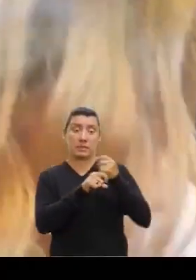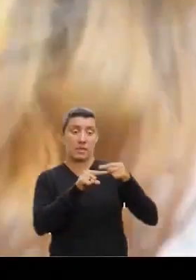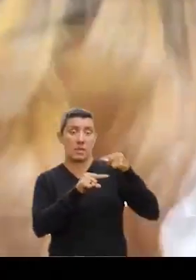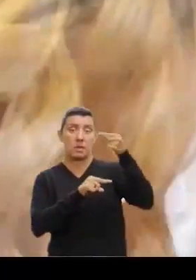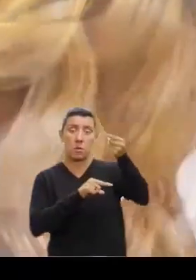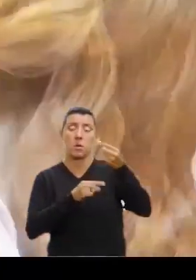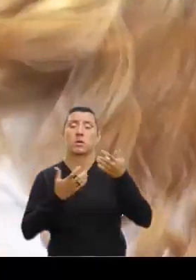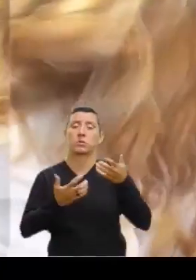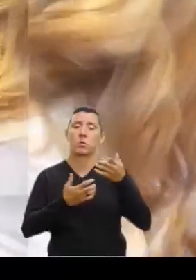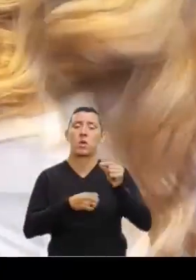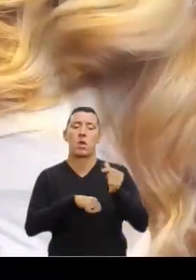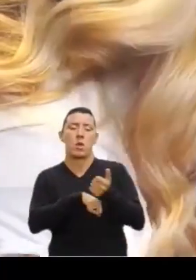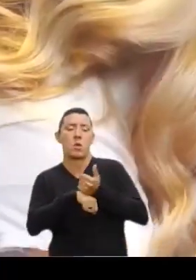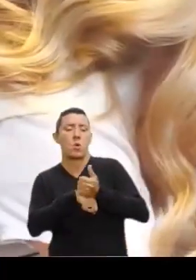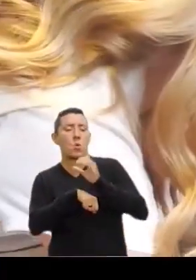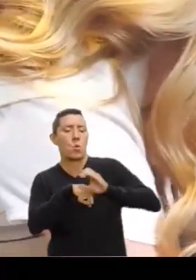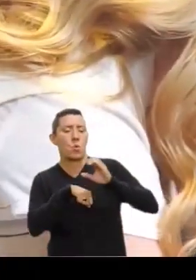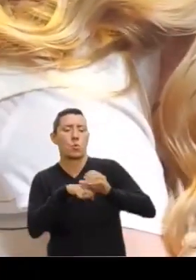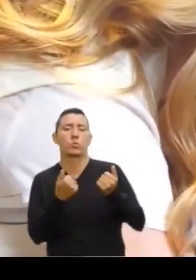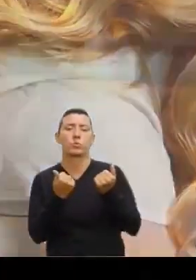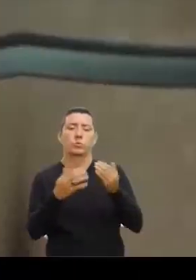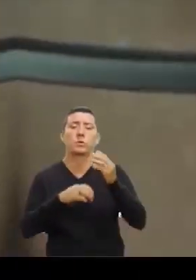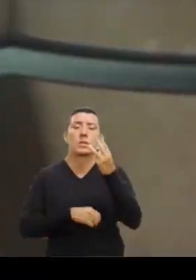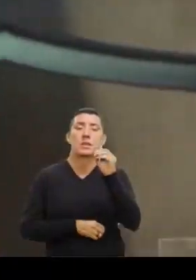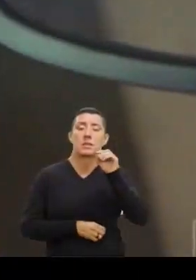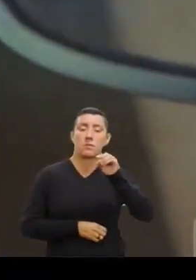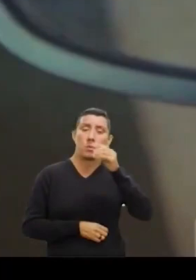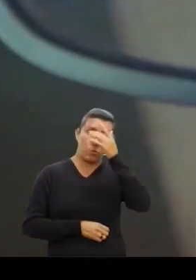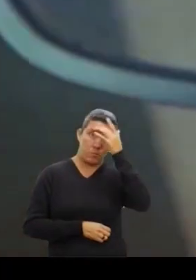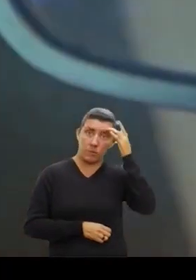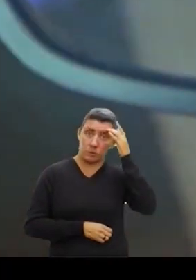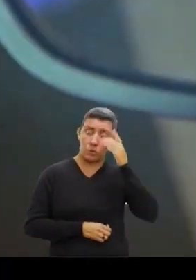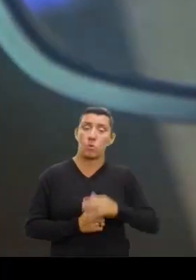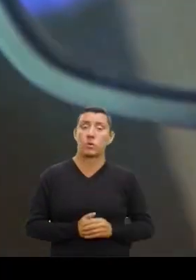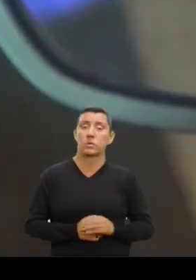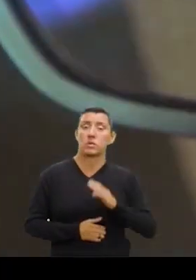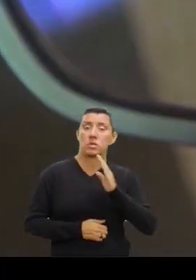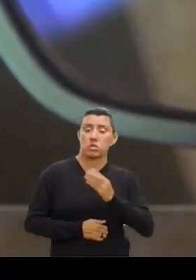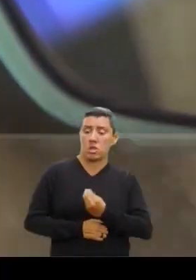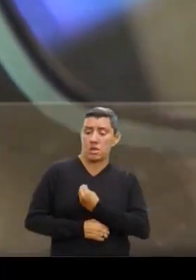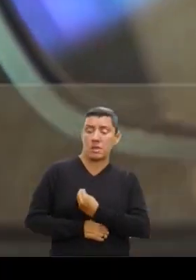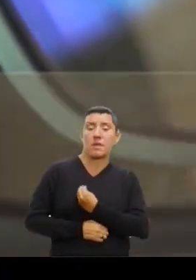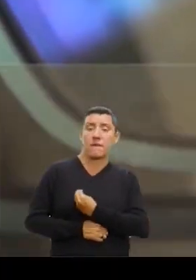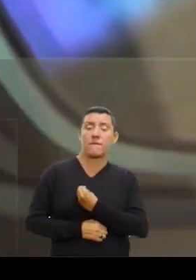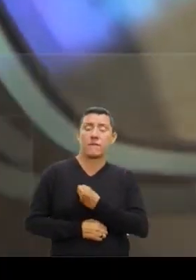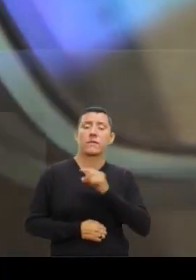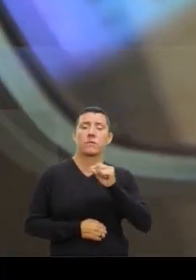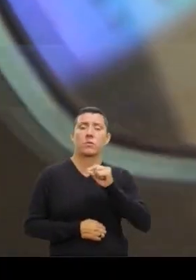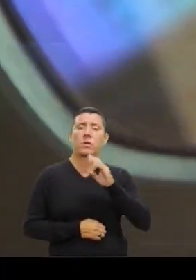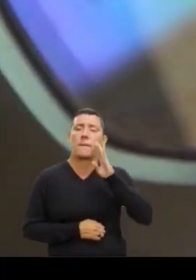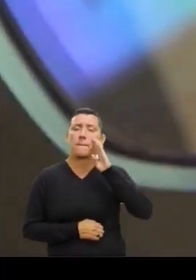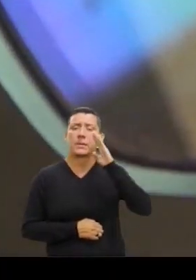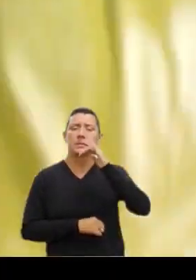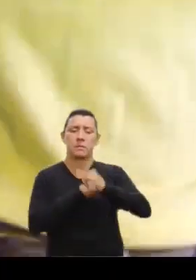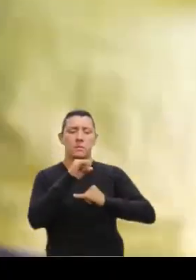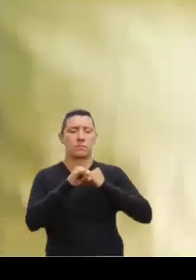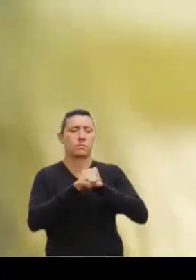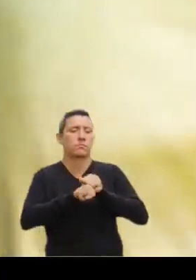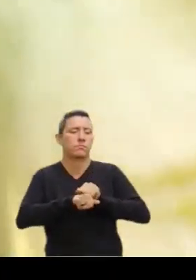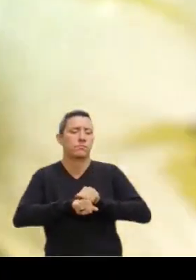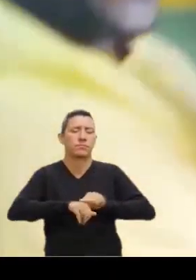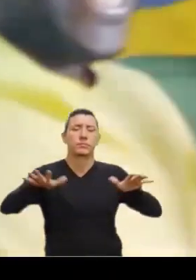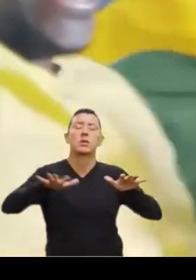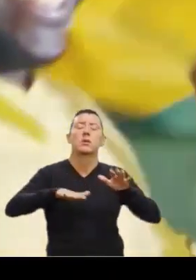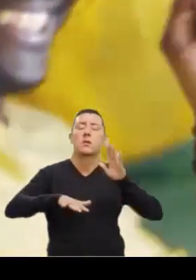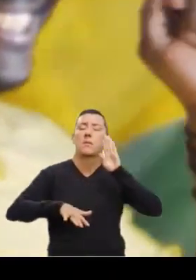queremos profissionalizar outros 30 mil estivemos presentes digitalmente em alguns dos principais momentos históricos